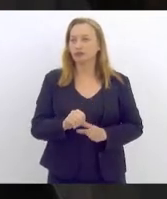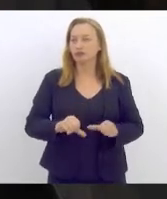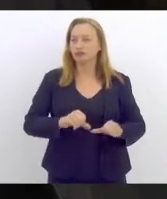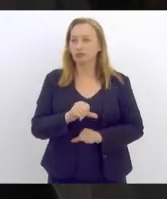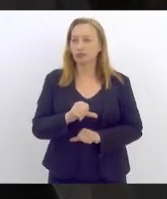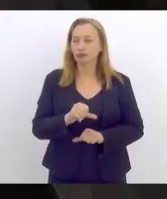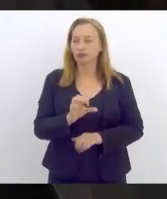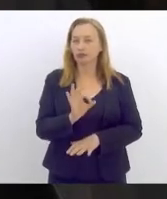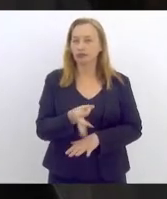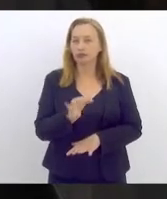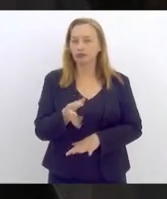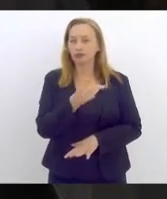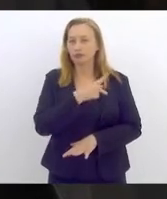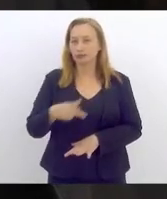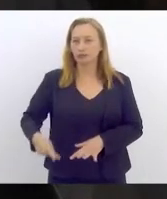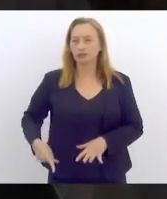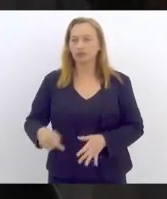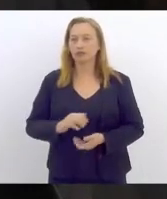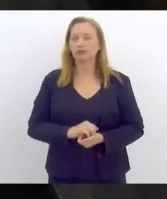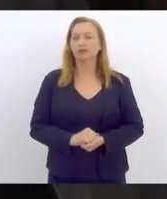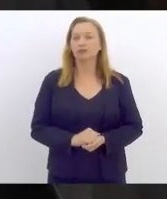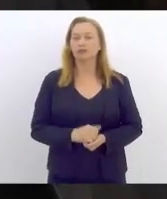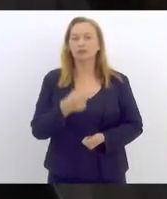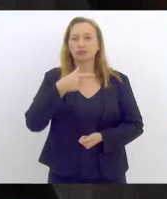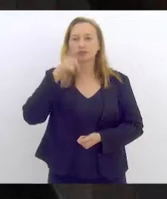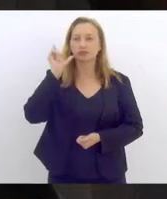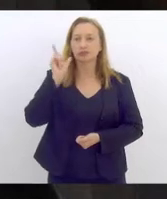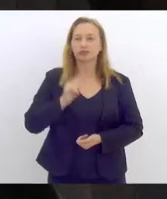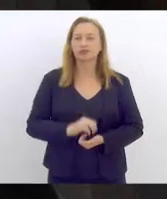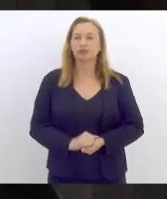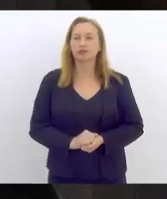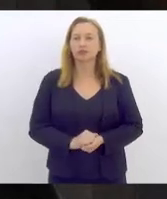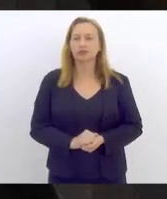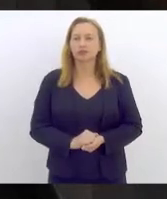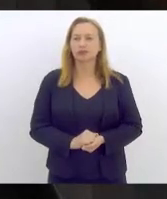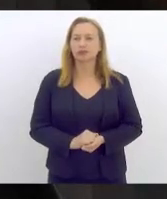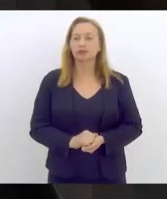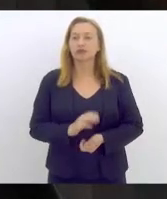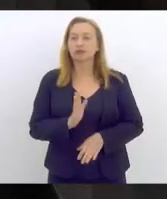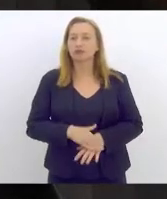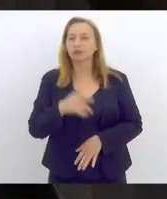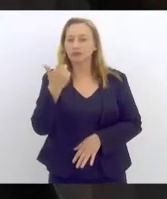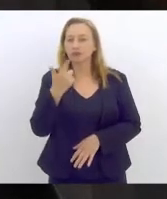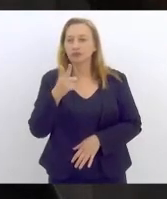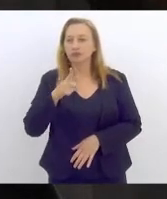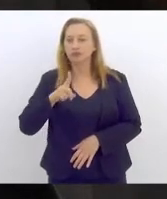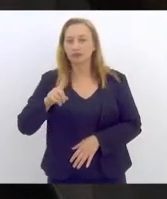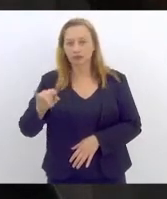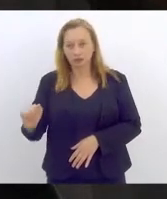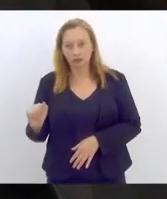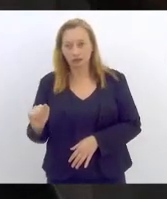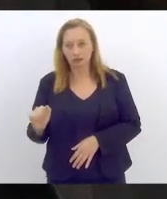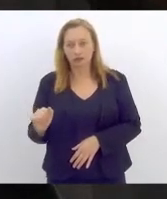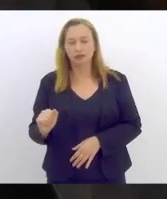dos presidentes ontem mais um dia de protestos